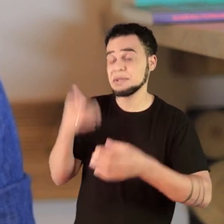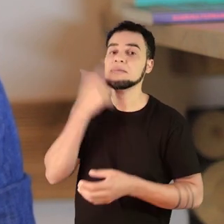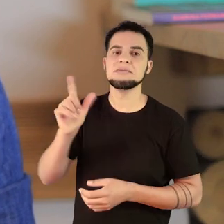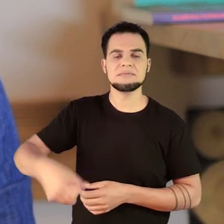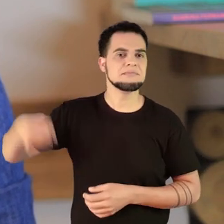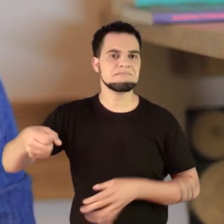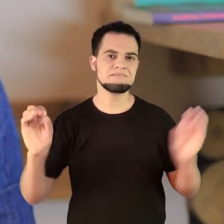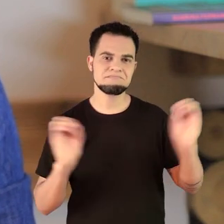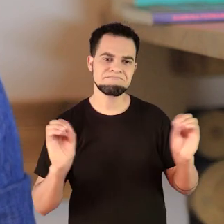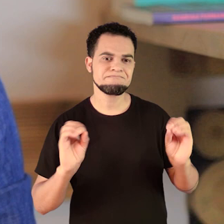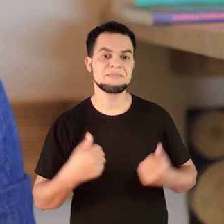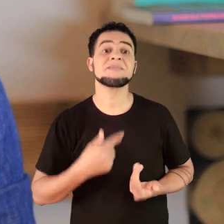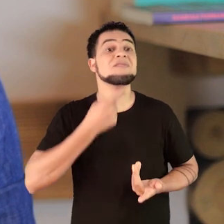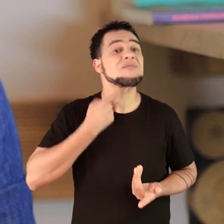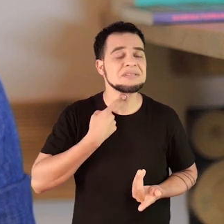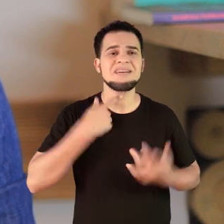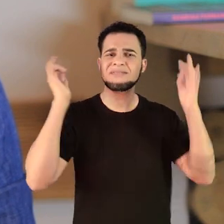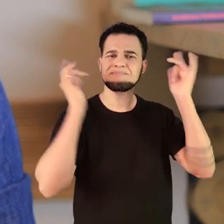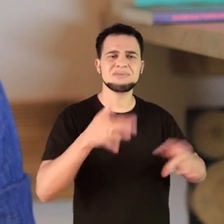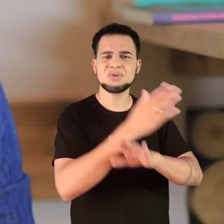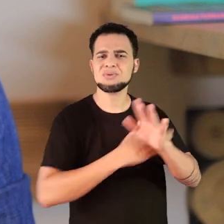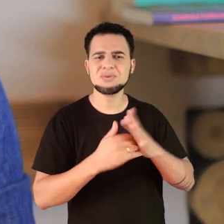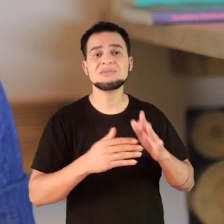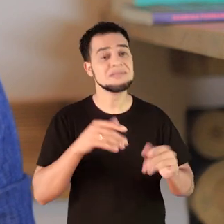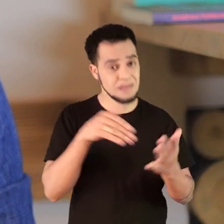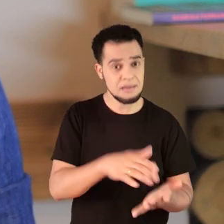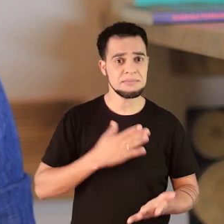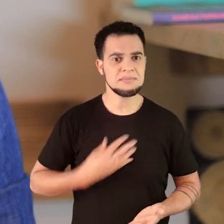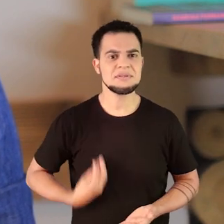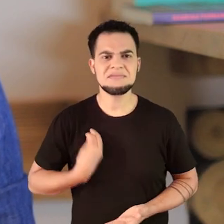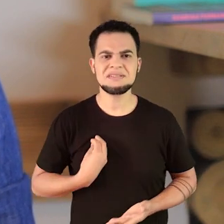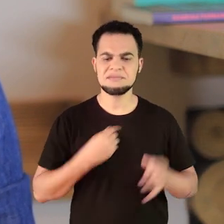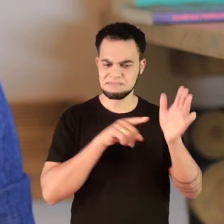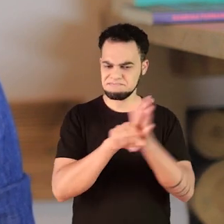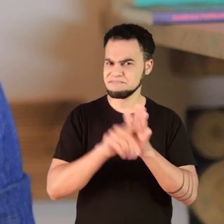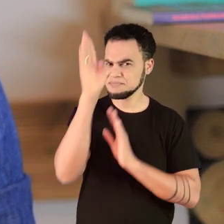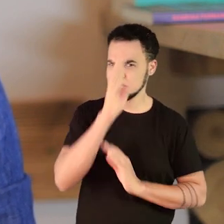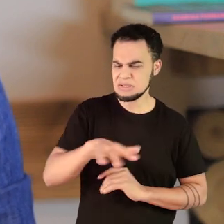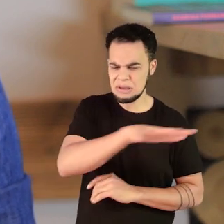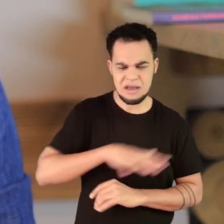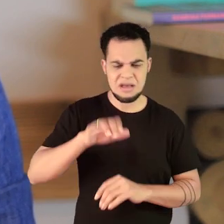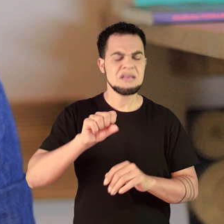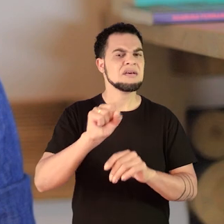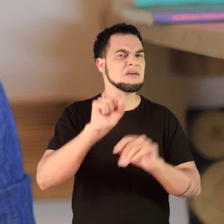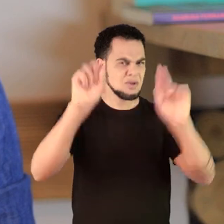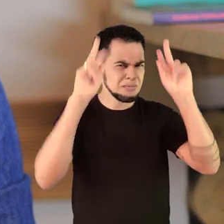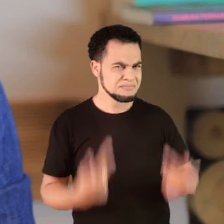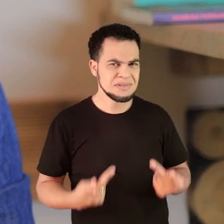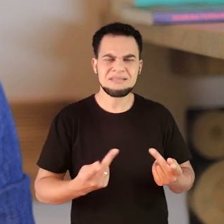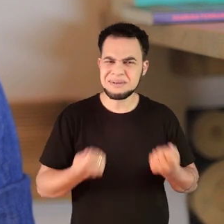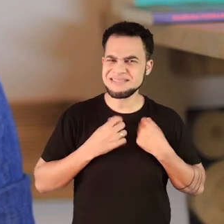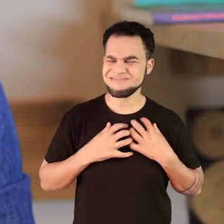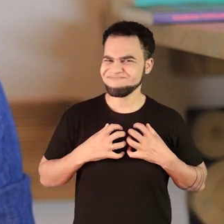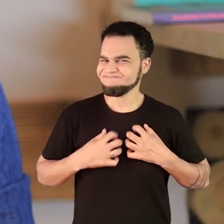bolsa sequer. E com vontade de desistir de tudo, inclusive da minha vida. Ser pesquisadora no Brasil, na área de humanas, pelo menos, é